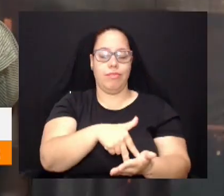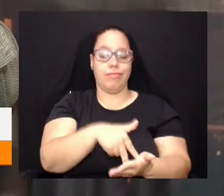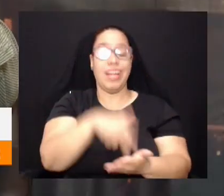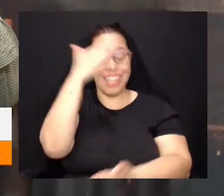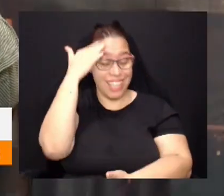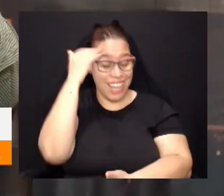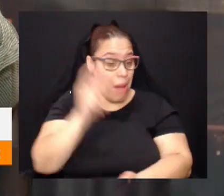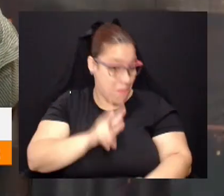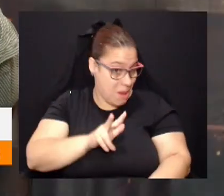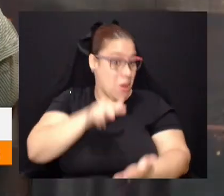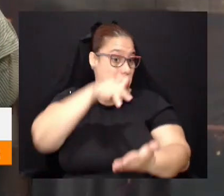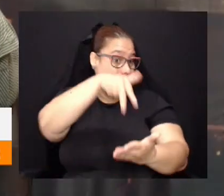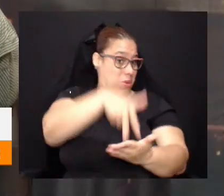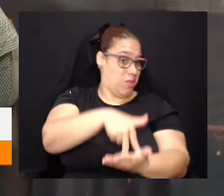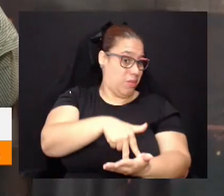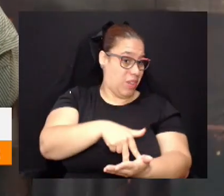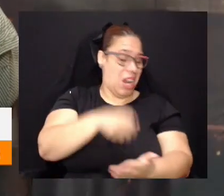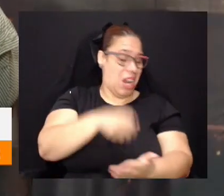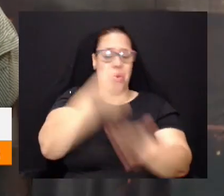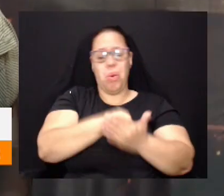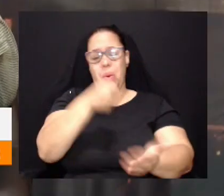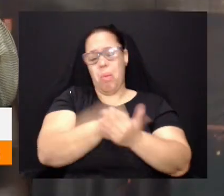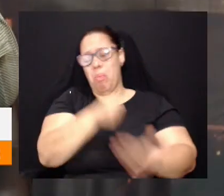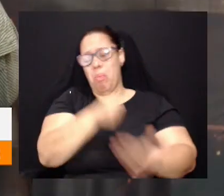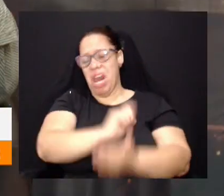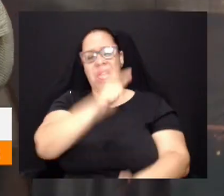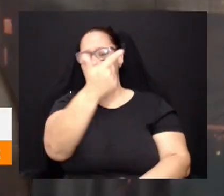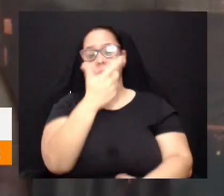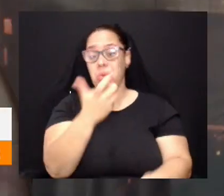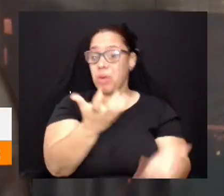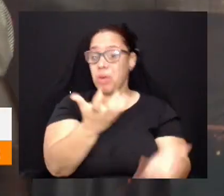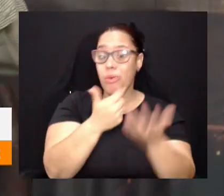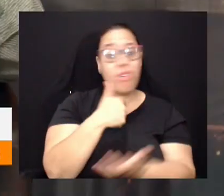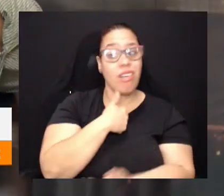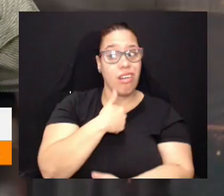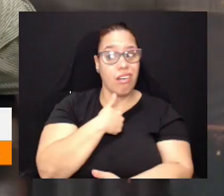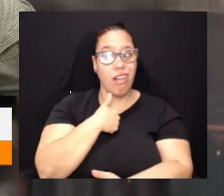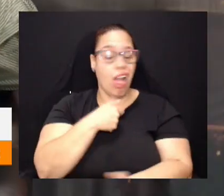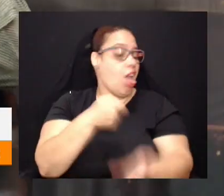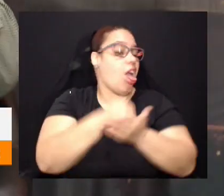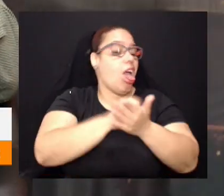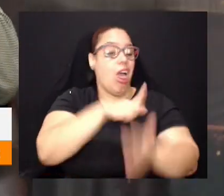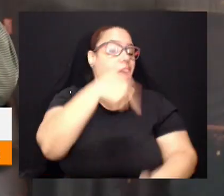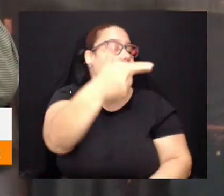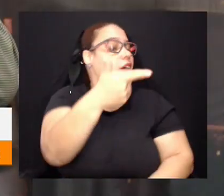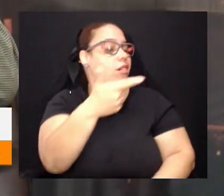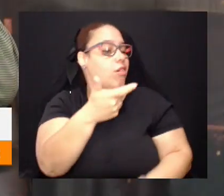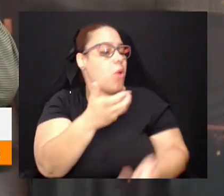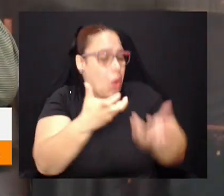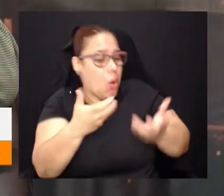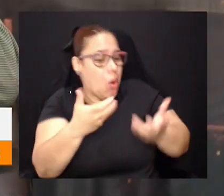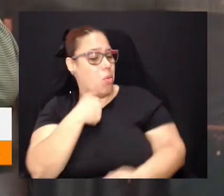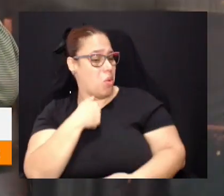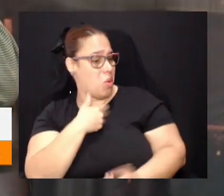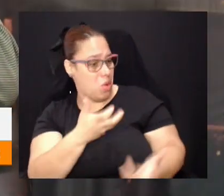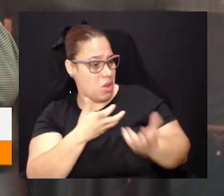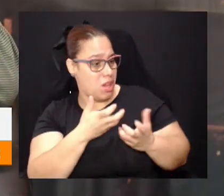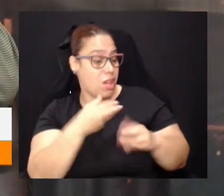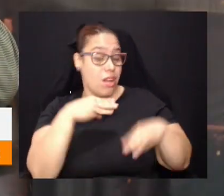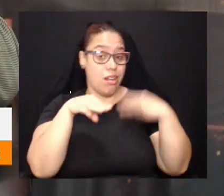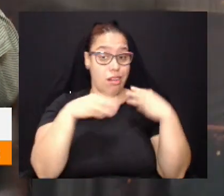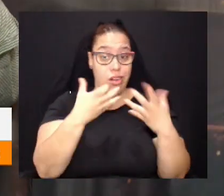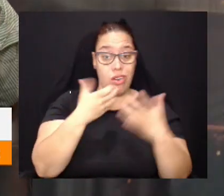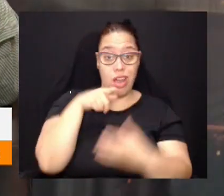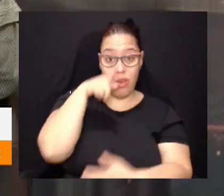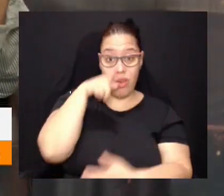colocar, não exigir do outro coisas que eu quero, né? Não obrigar o outro a ser como eu quero, né? Aquela música, né? Eu quero você como eu